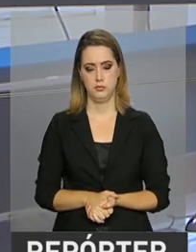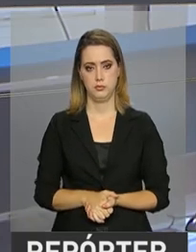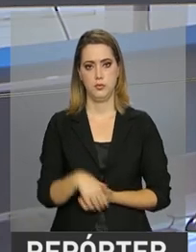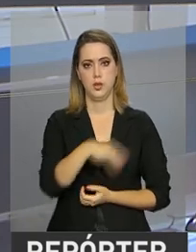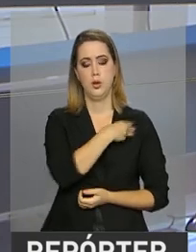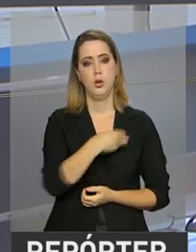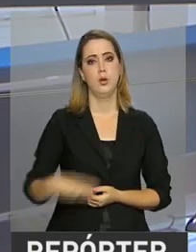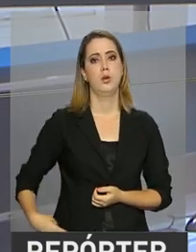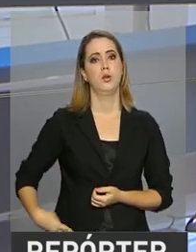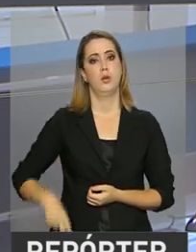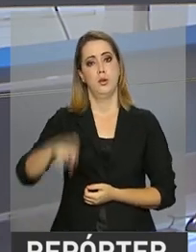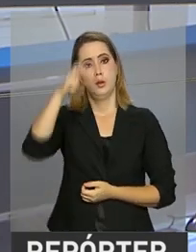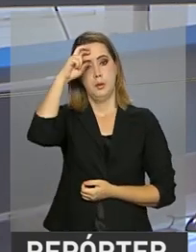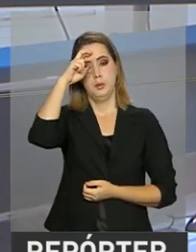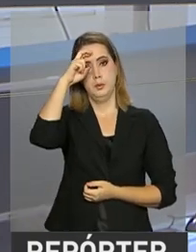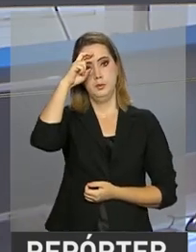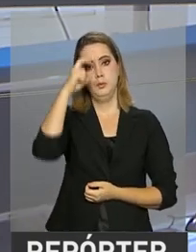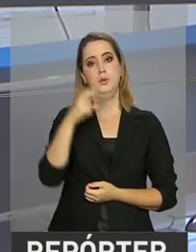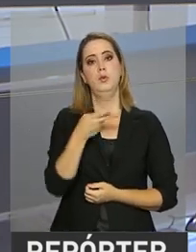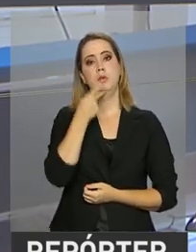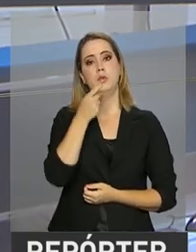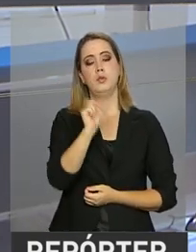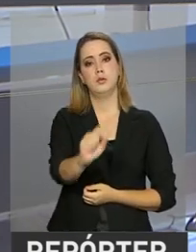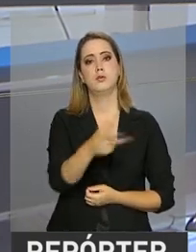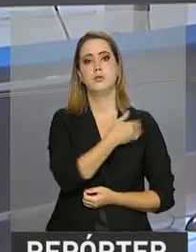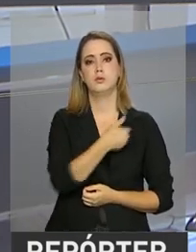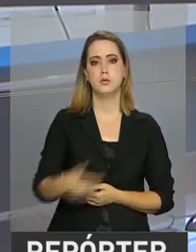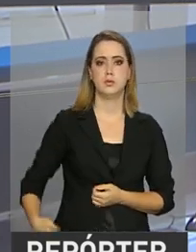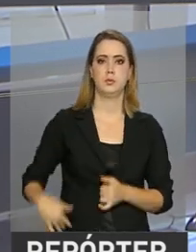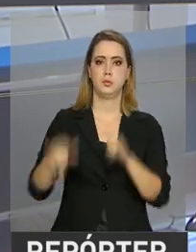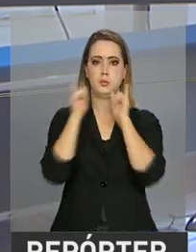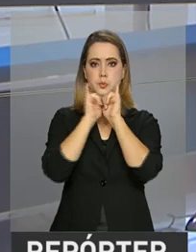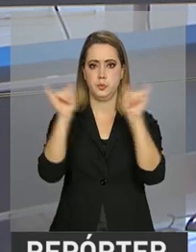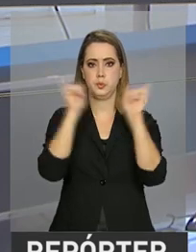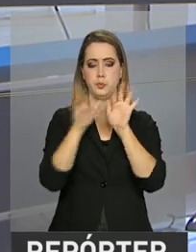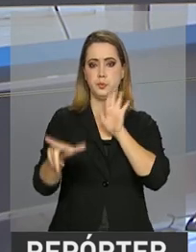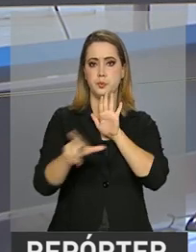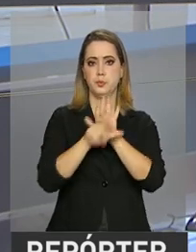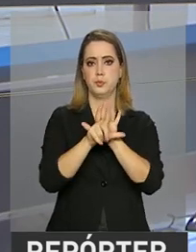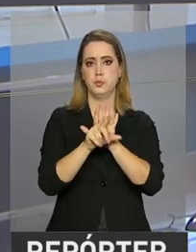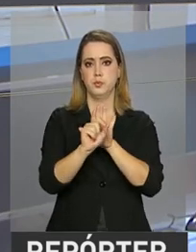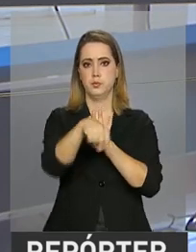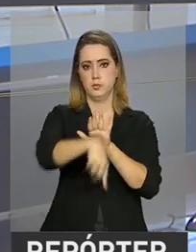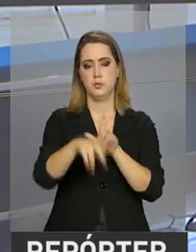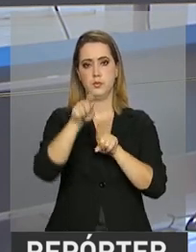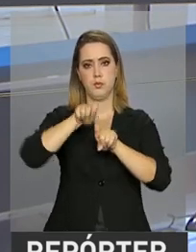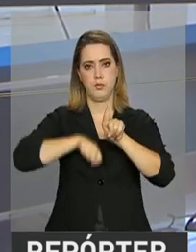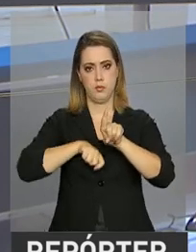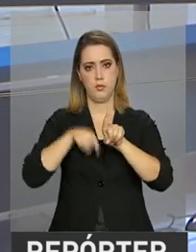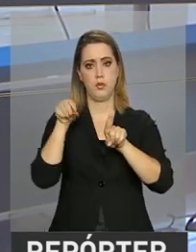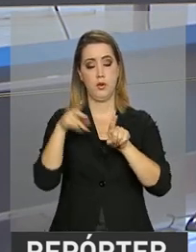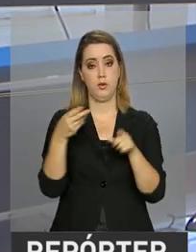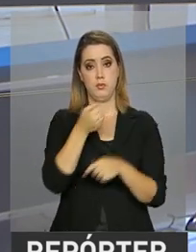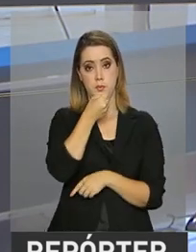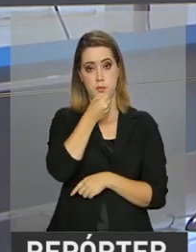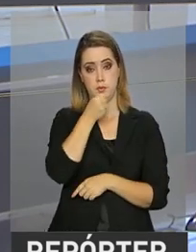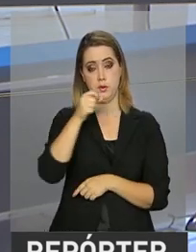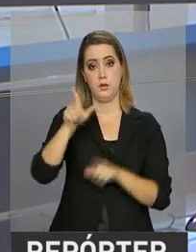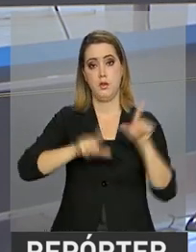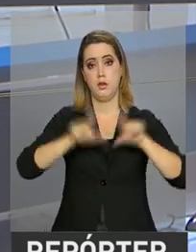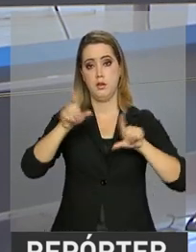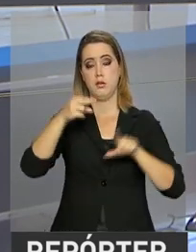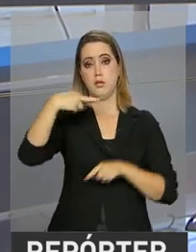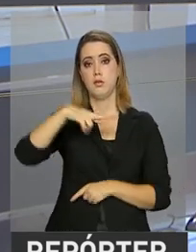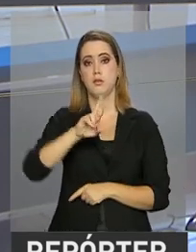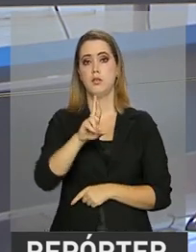Cultura, Roberto Freire, disse que o governo vai anunciar mudanças na Lei Rouanet ainda este mês. Em entrevista exclusiva à TV